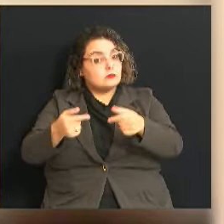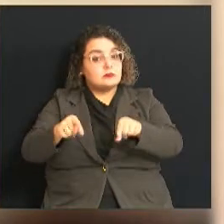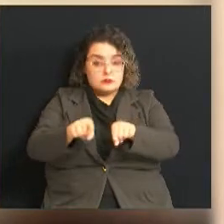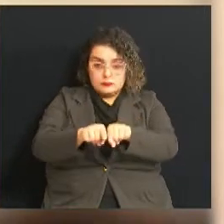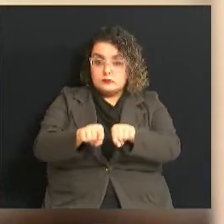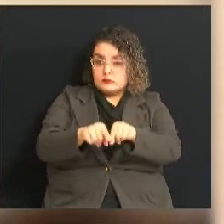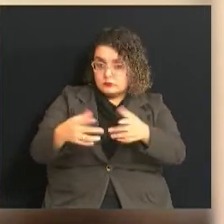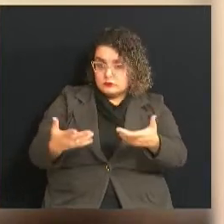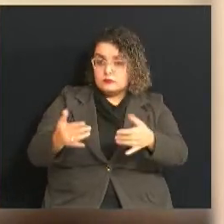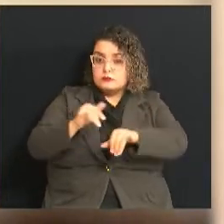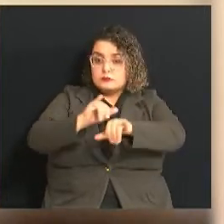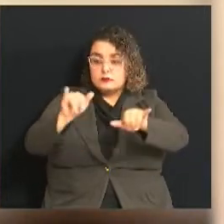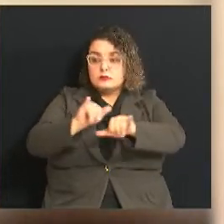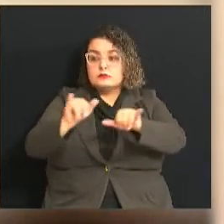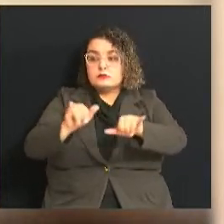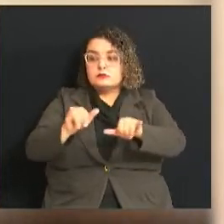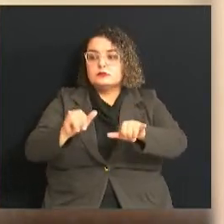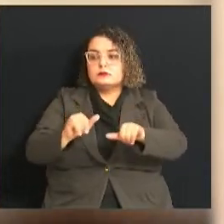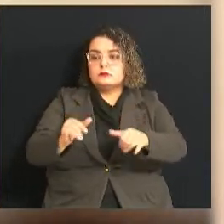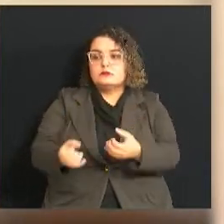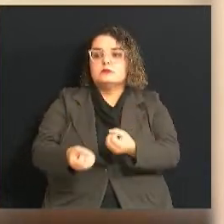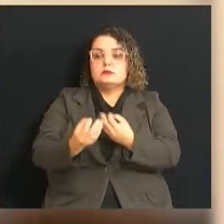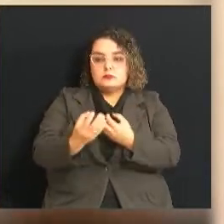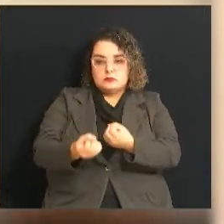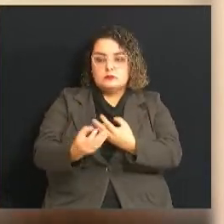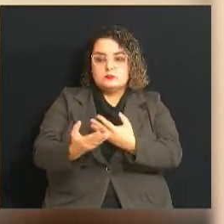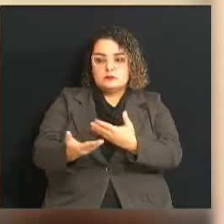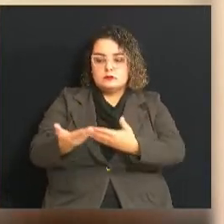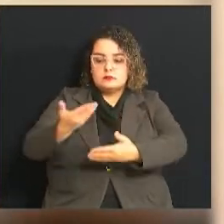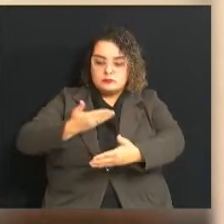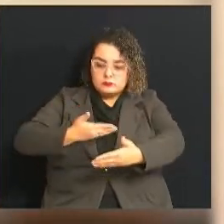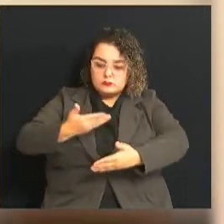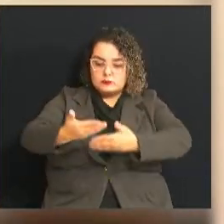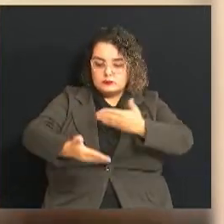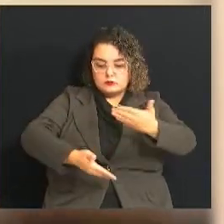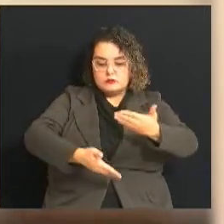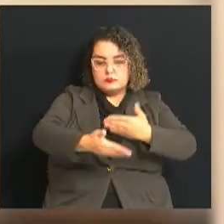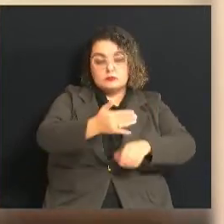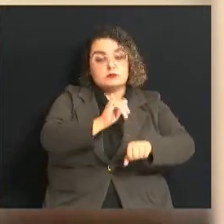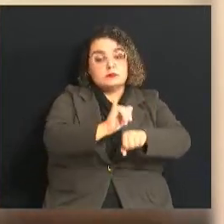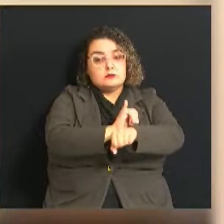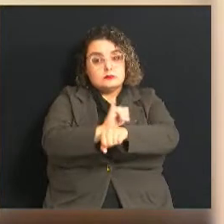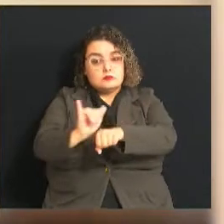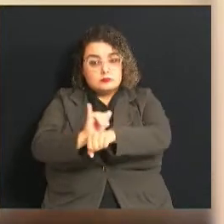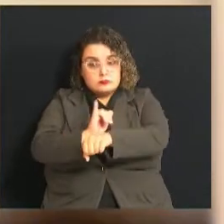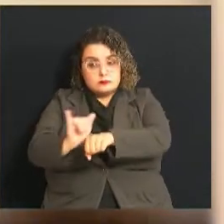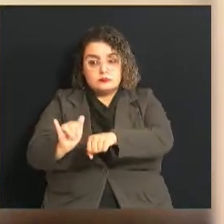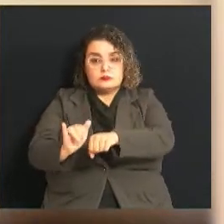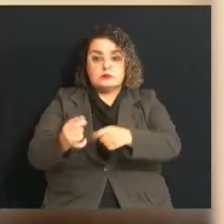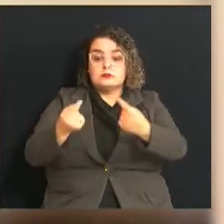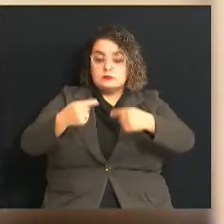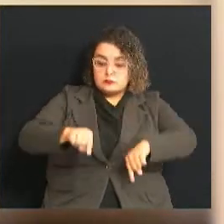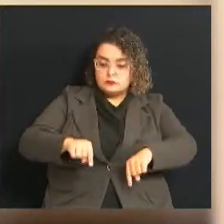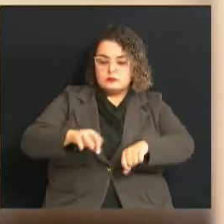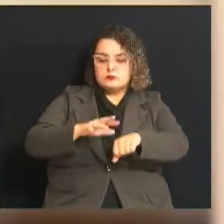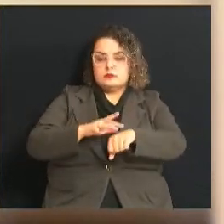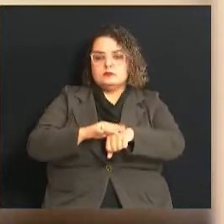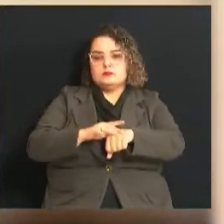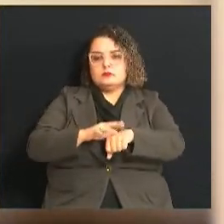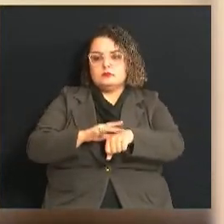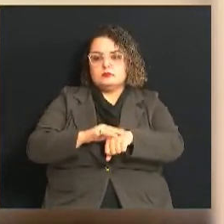na divulgação de informações, nas articulações para combate de doenças provenientes